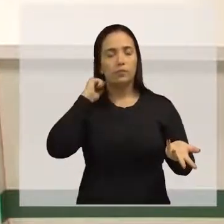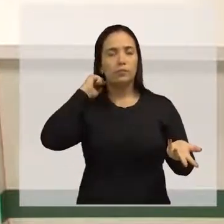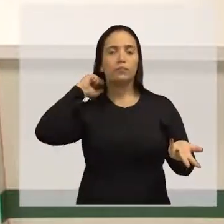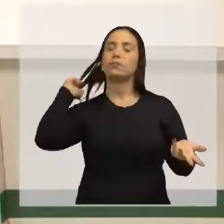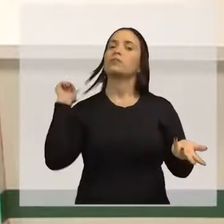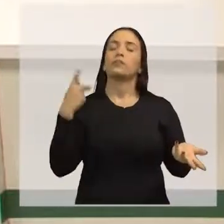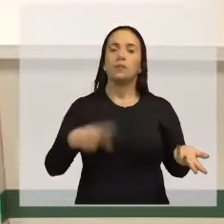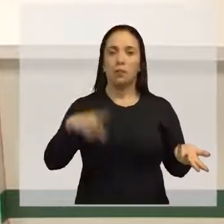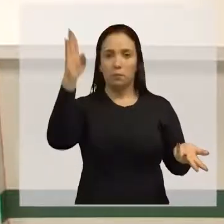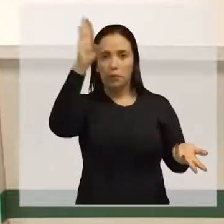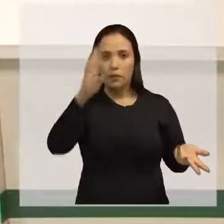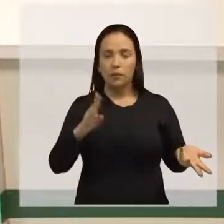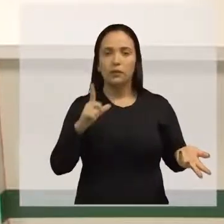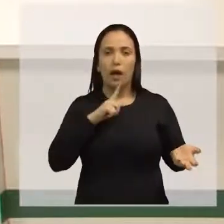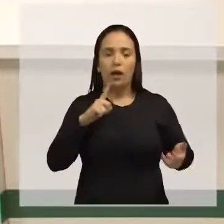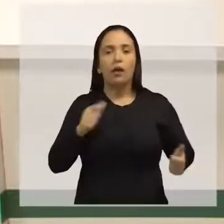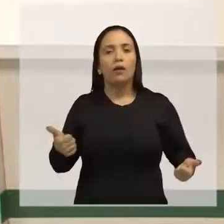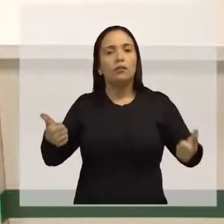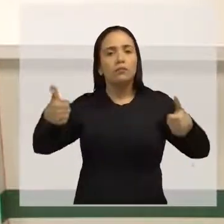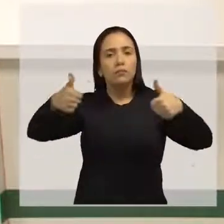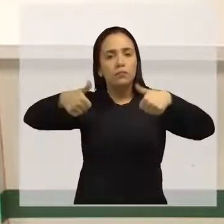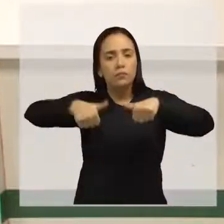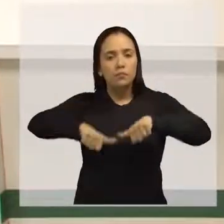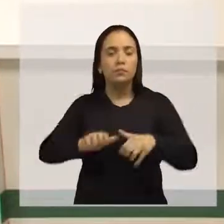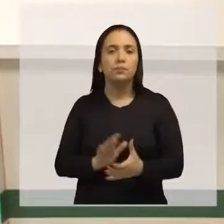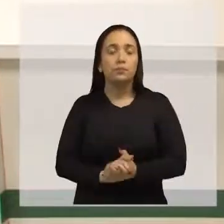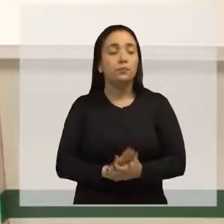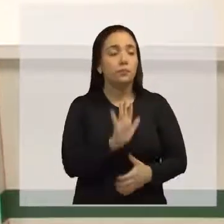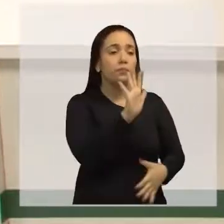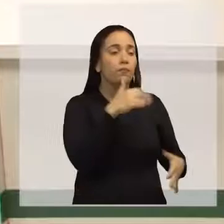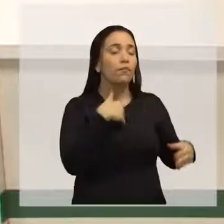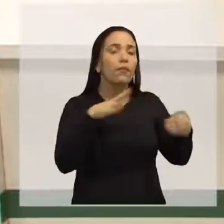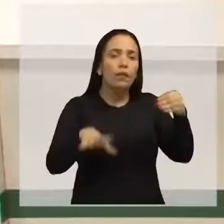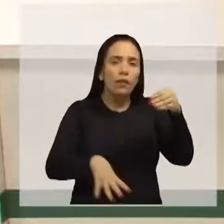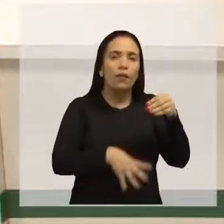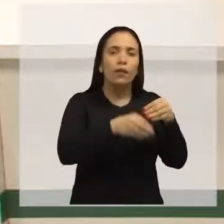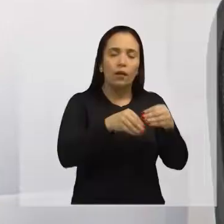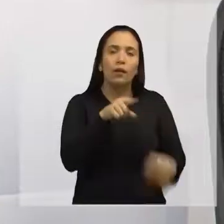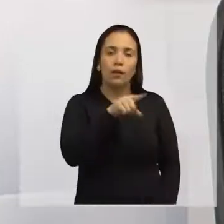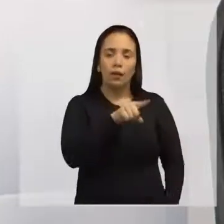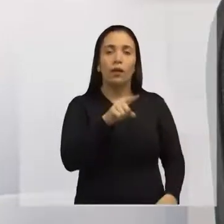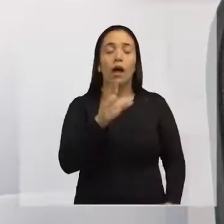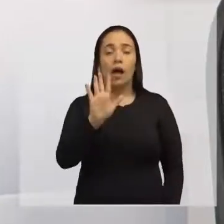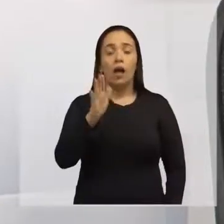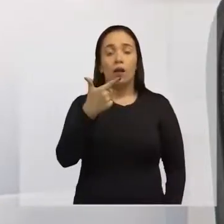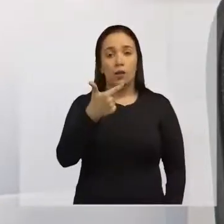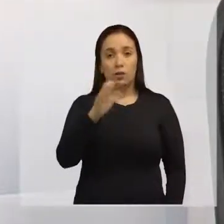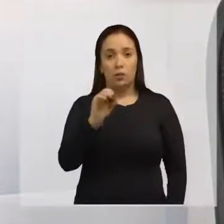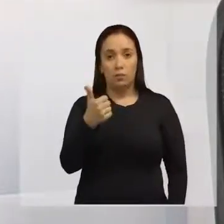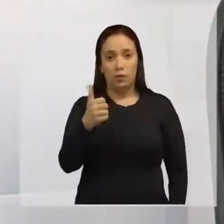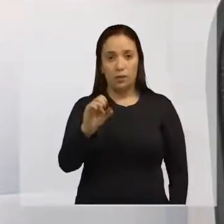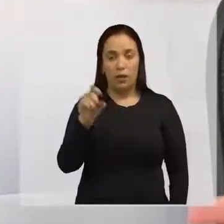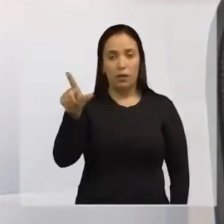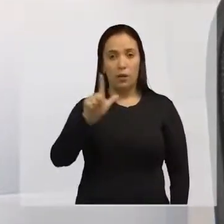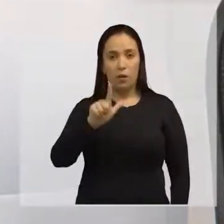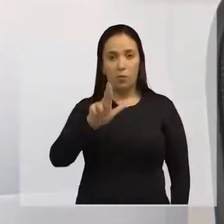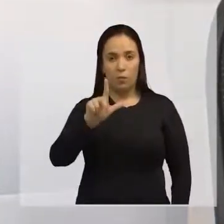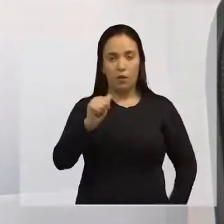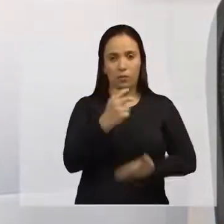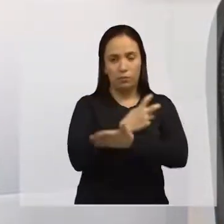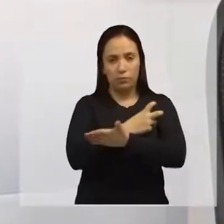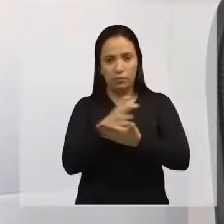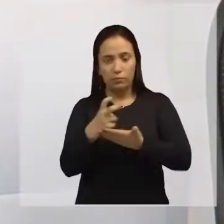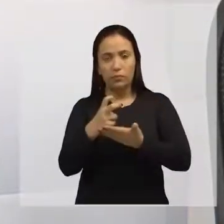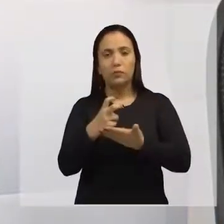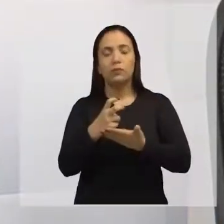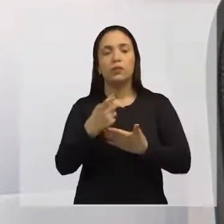O Brasil entrou numa bancarrota. Agora, deixa eu só lhe ajudar. O que você quer dizer é o seguinte, em 2010, quando o Lula saiu, a gente